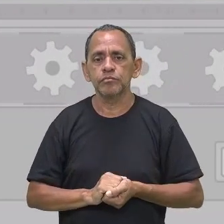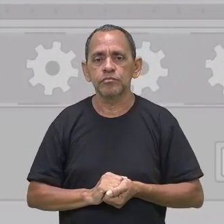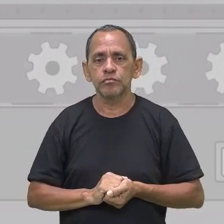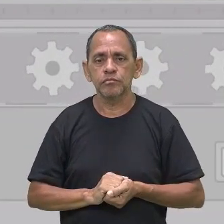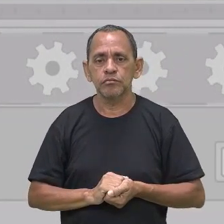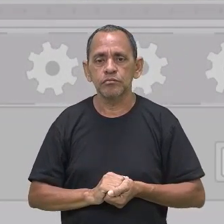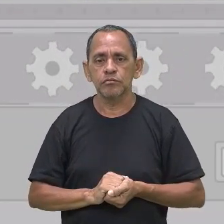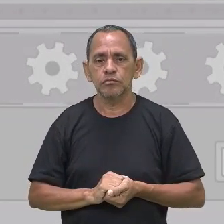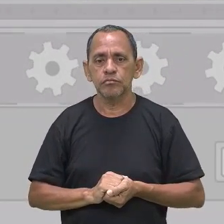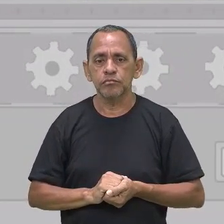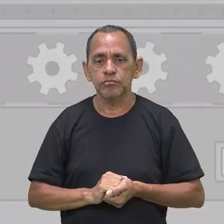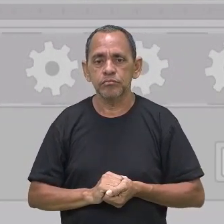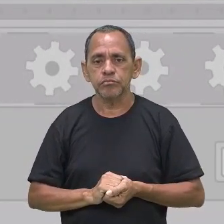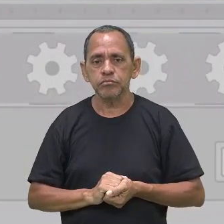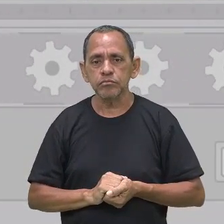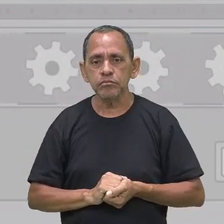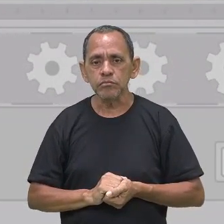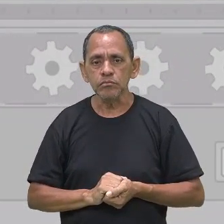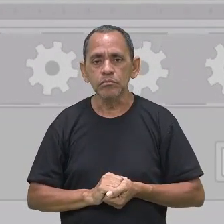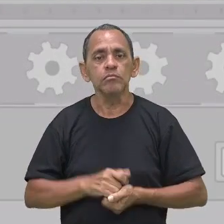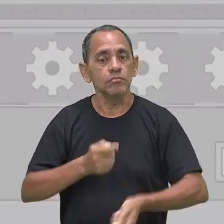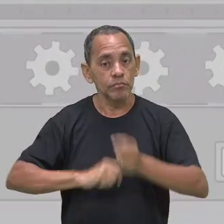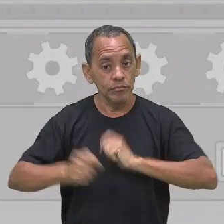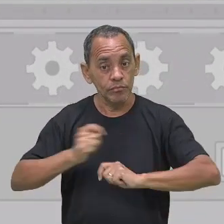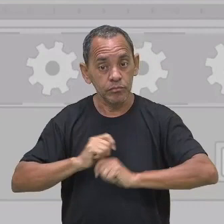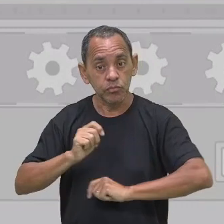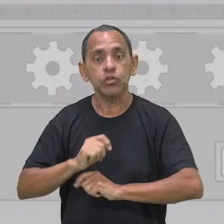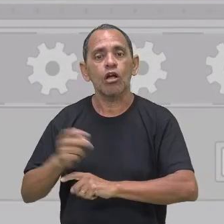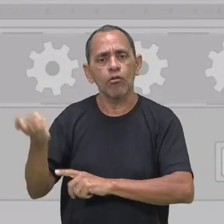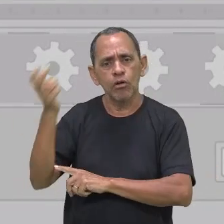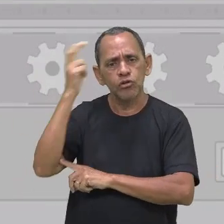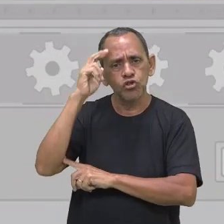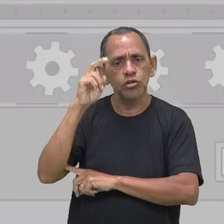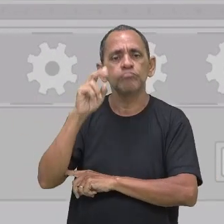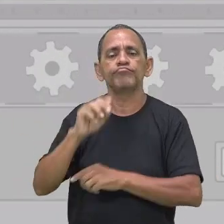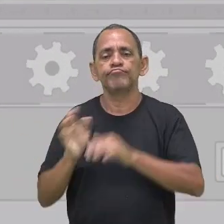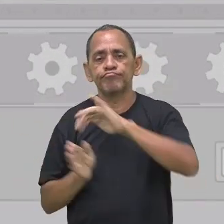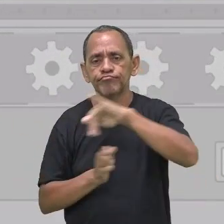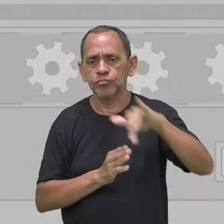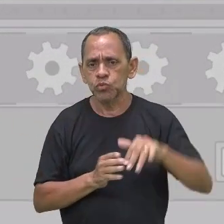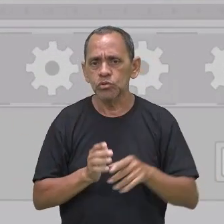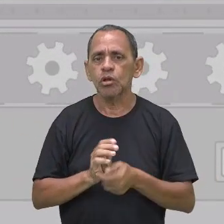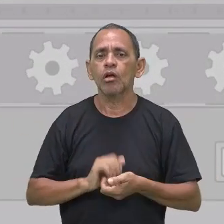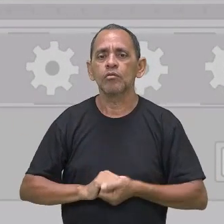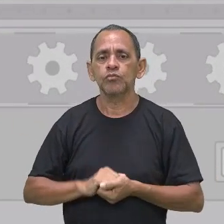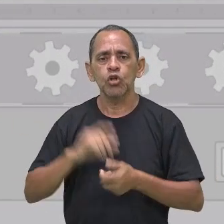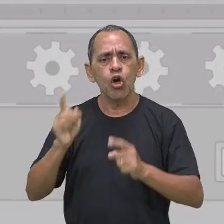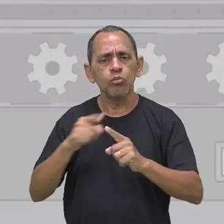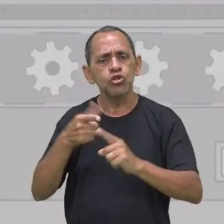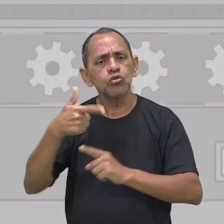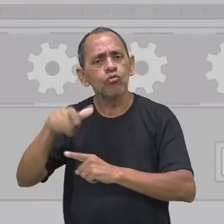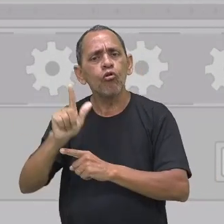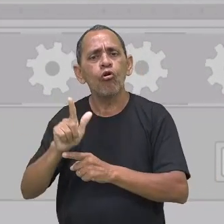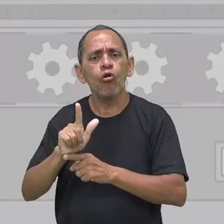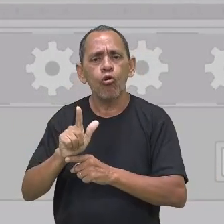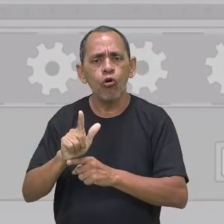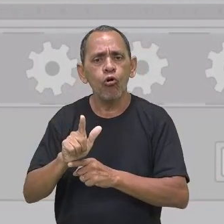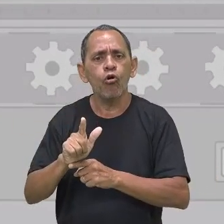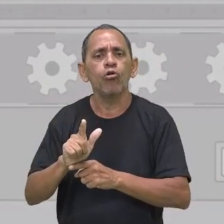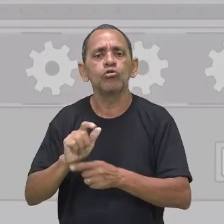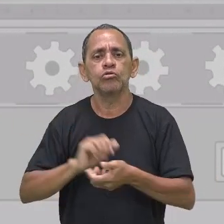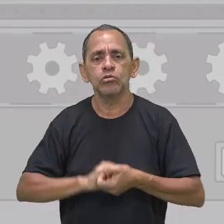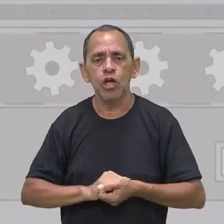própria indústria cultural. Outro objetivo da indústria cultural é proporcionar